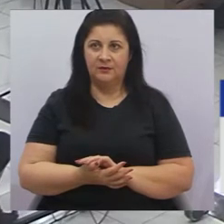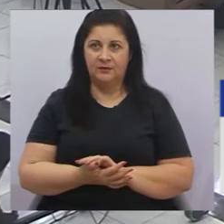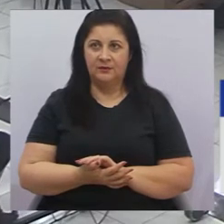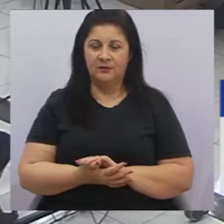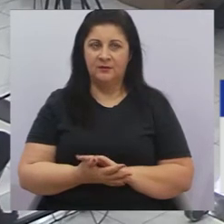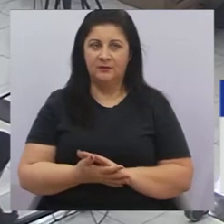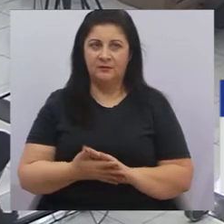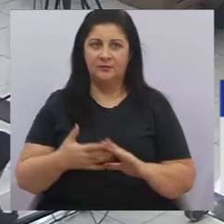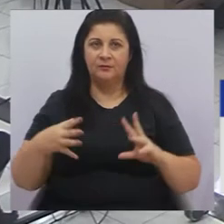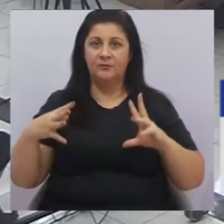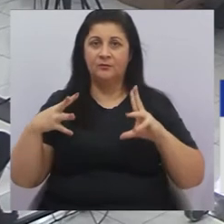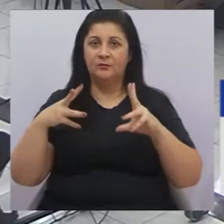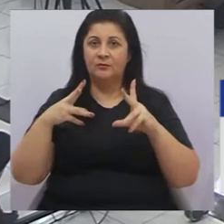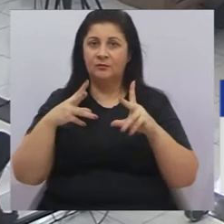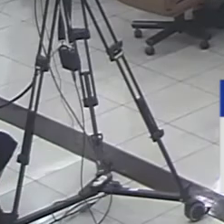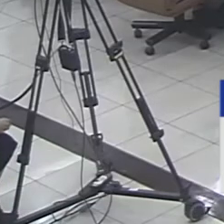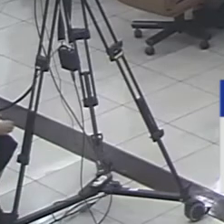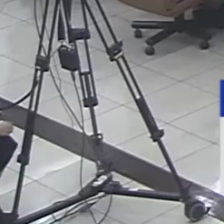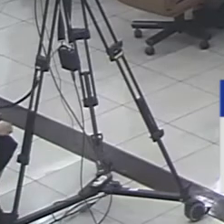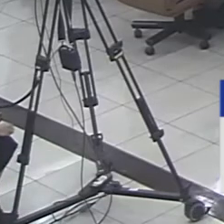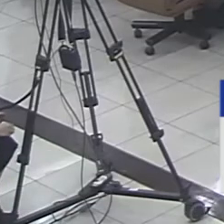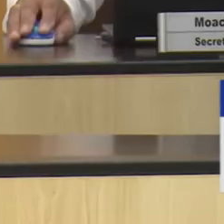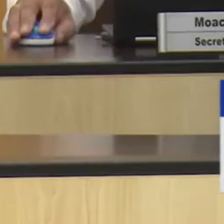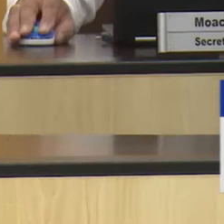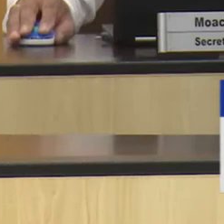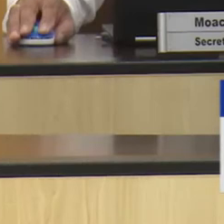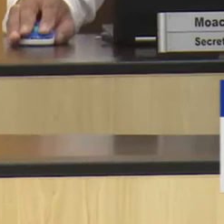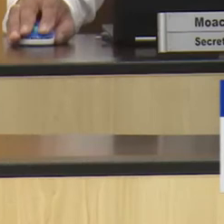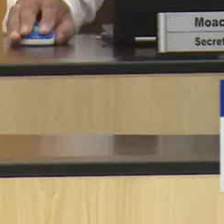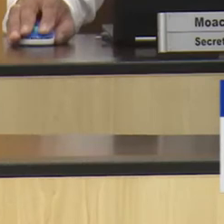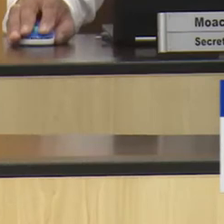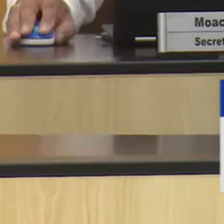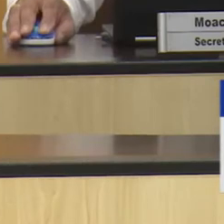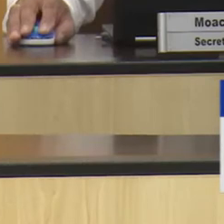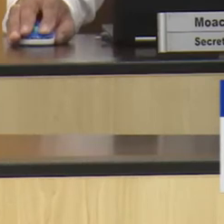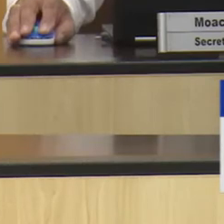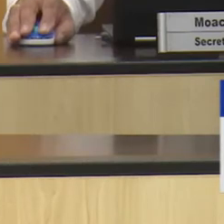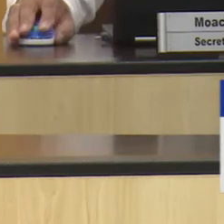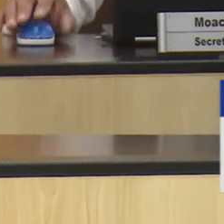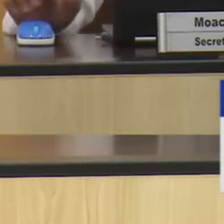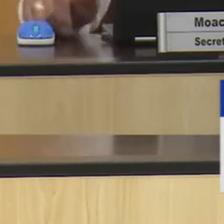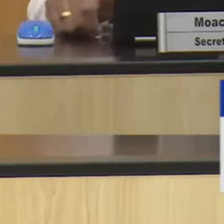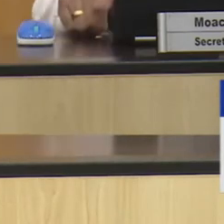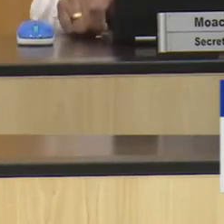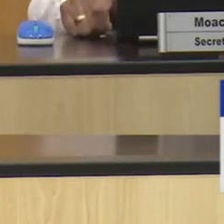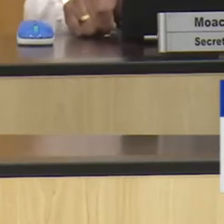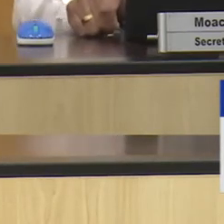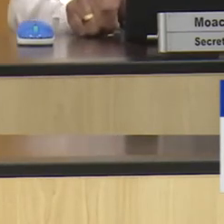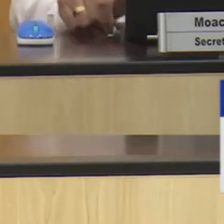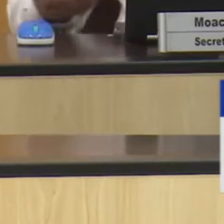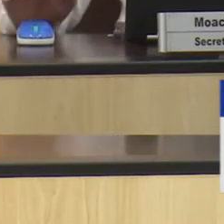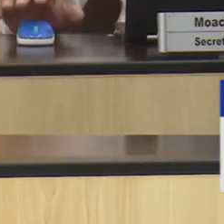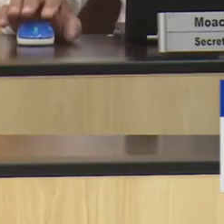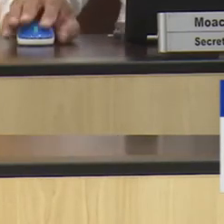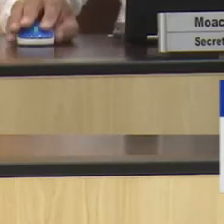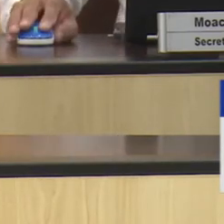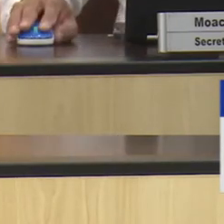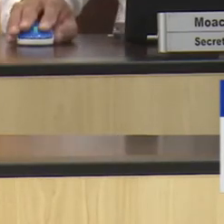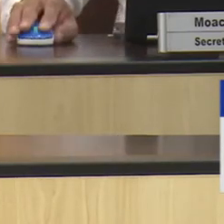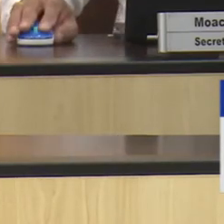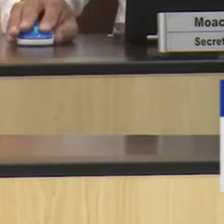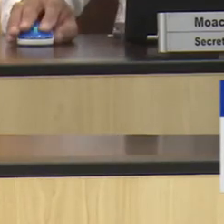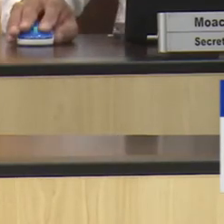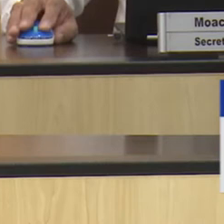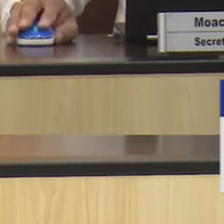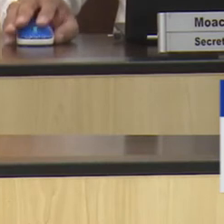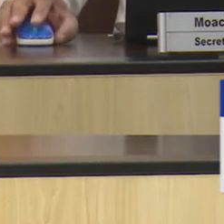aqueles que têm que ser valorizados como seres humanos, como eu falei ali naquela tribuna. O